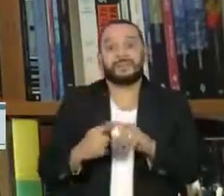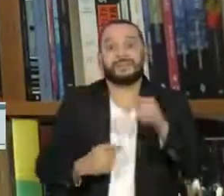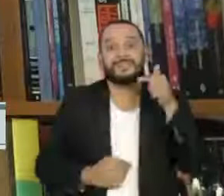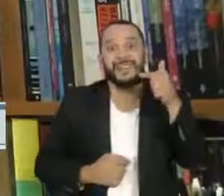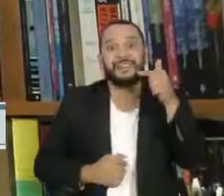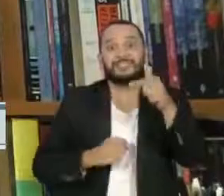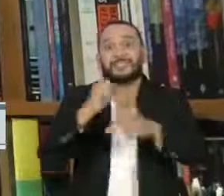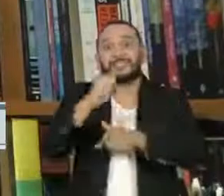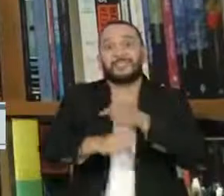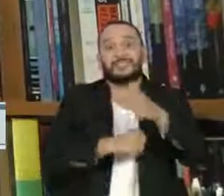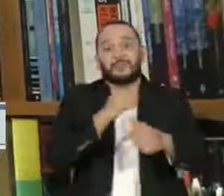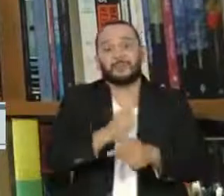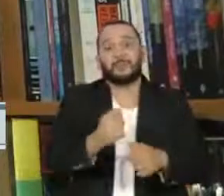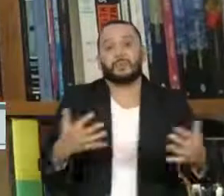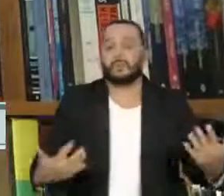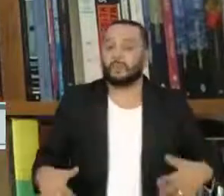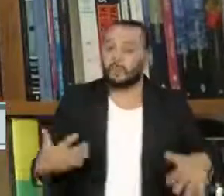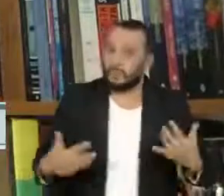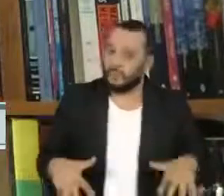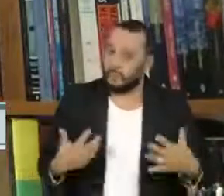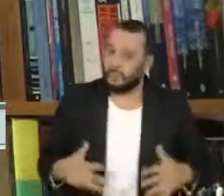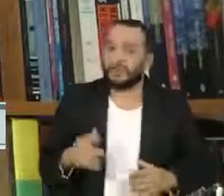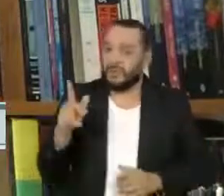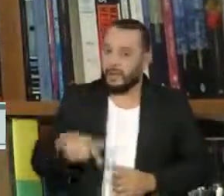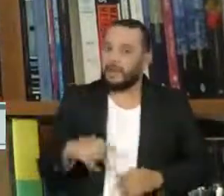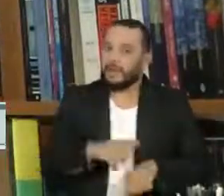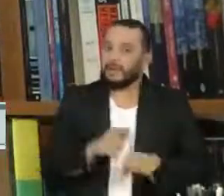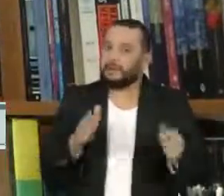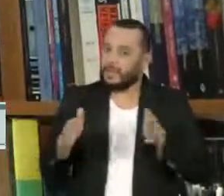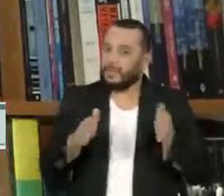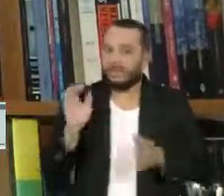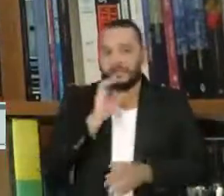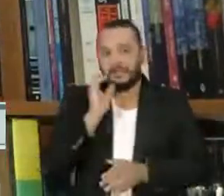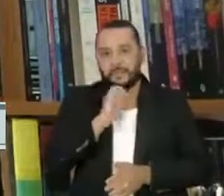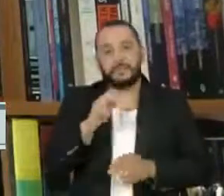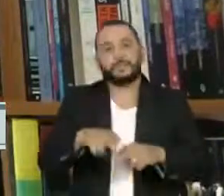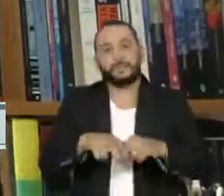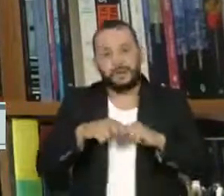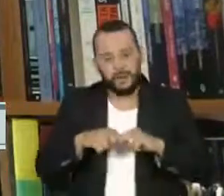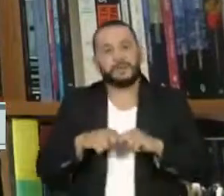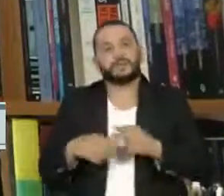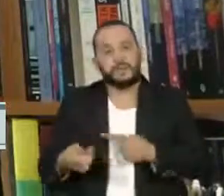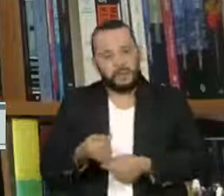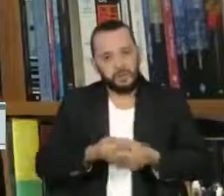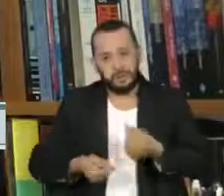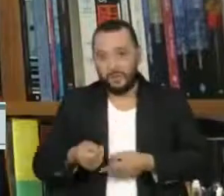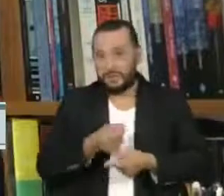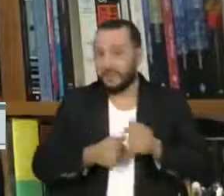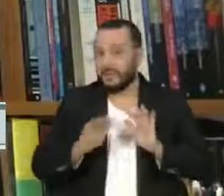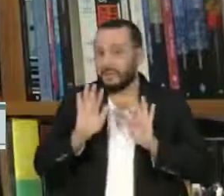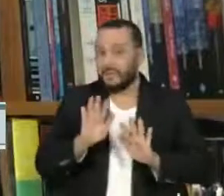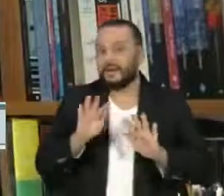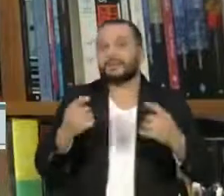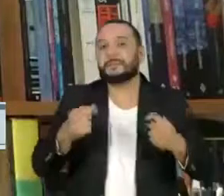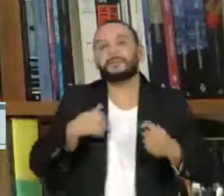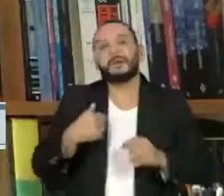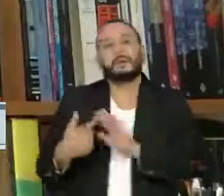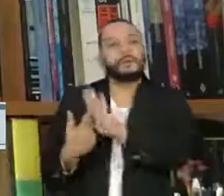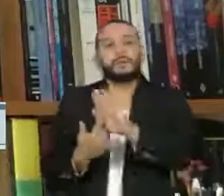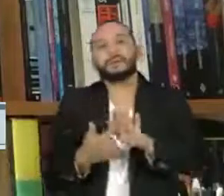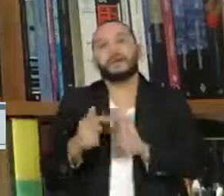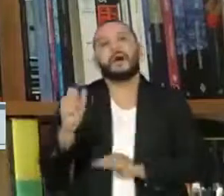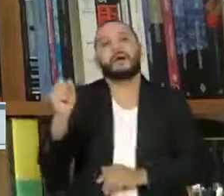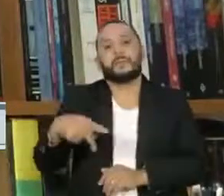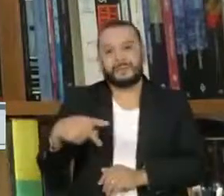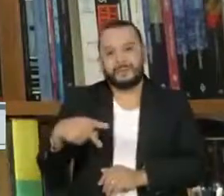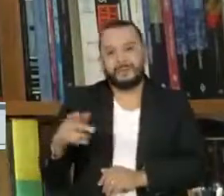7 anos. Então, é uma contratação emergencial para esse momento da economia, mas exigiria uma simulação. Será